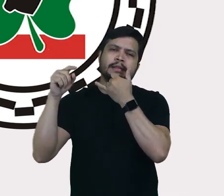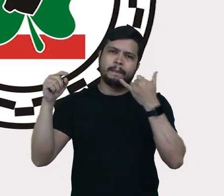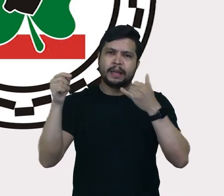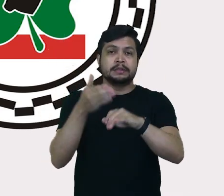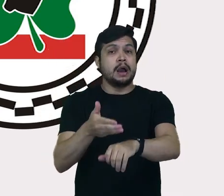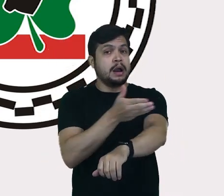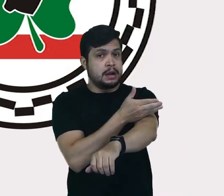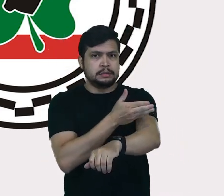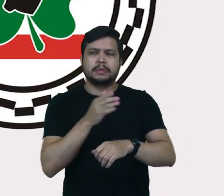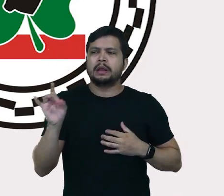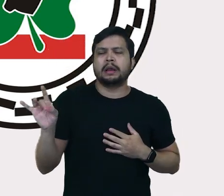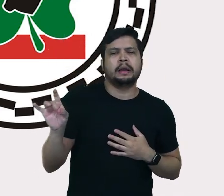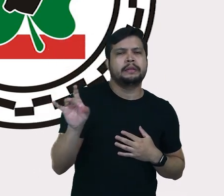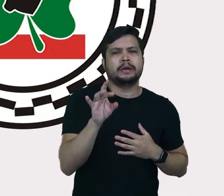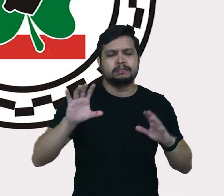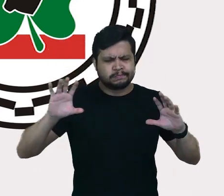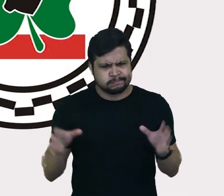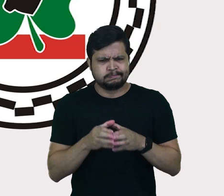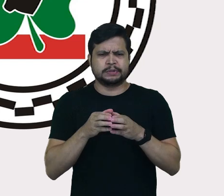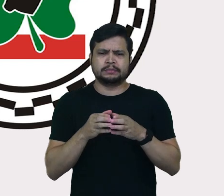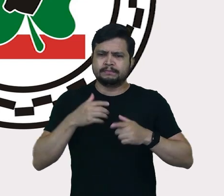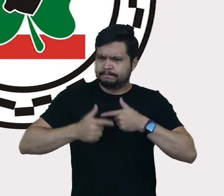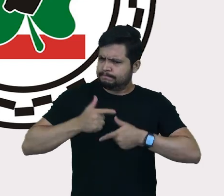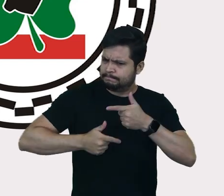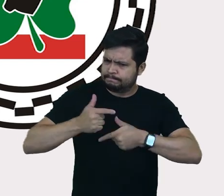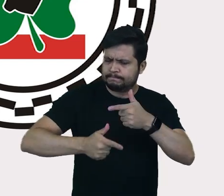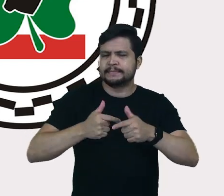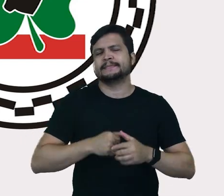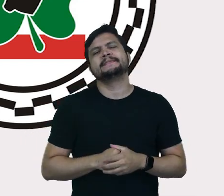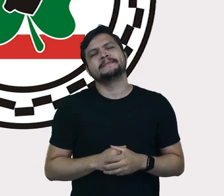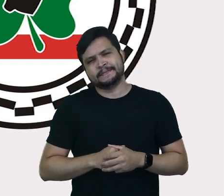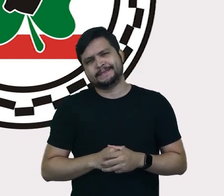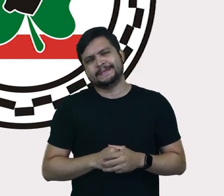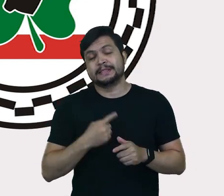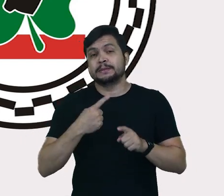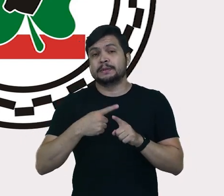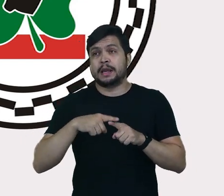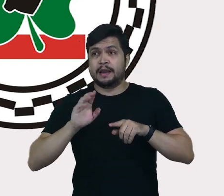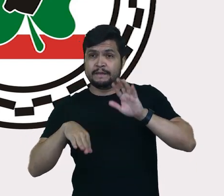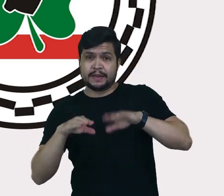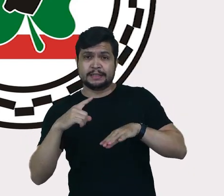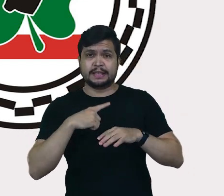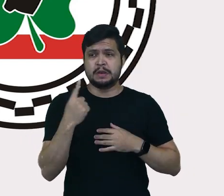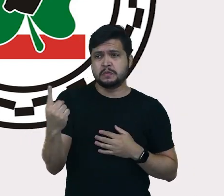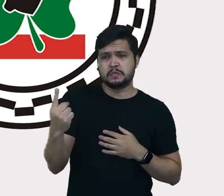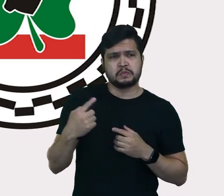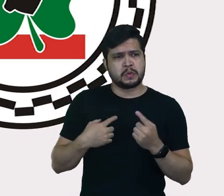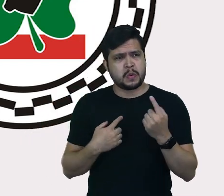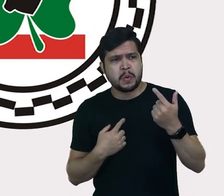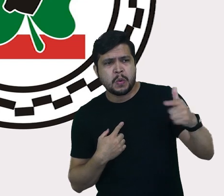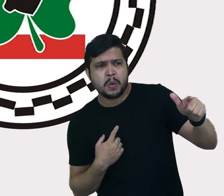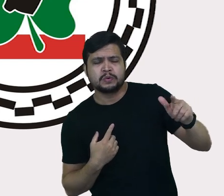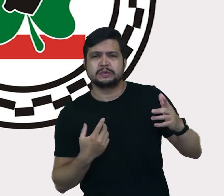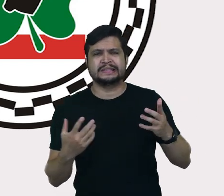vai depender de cada um e de todos em conjunto. Porque, assim, às vezes tem um ou outro que eu não